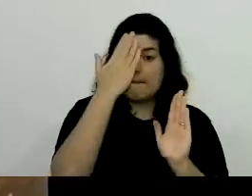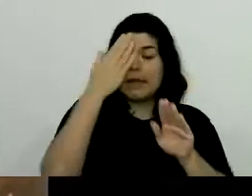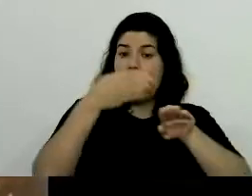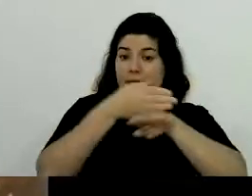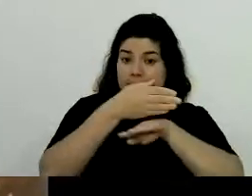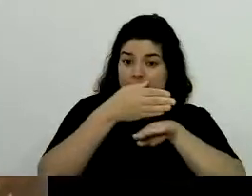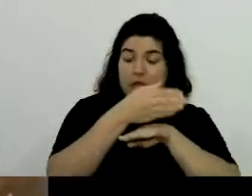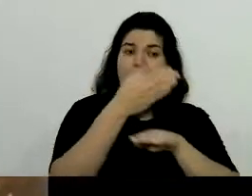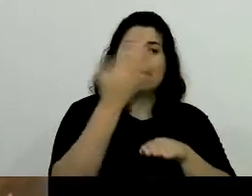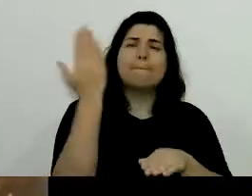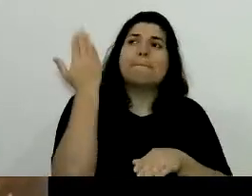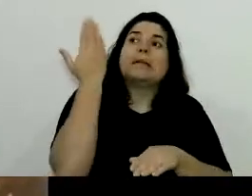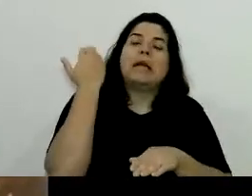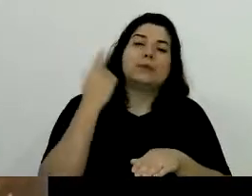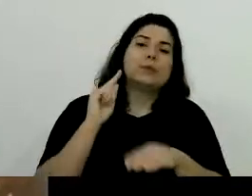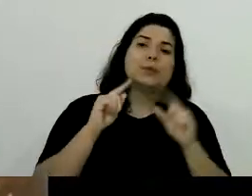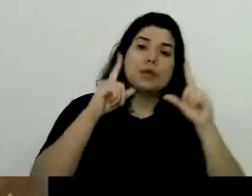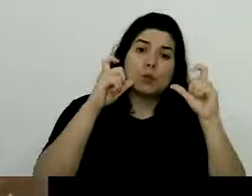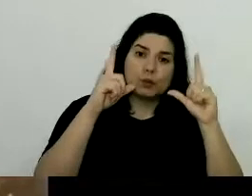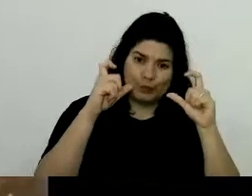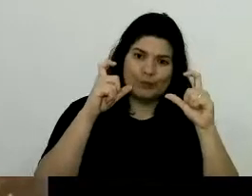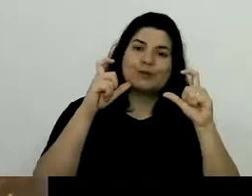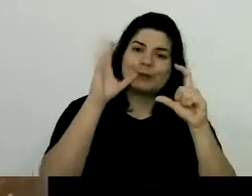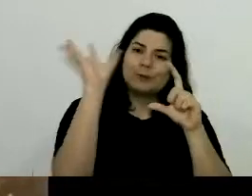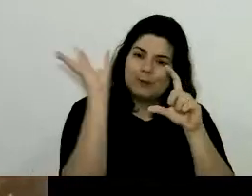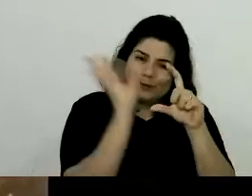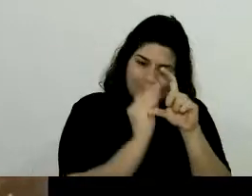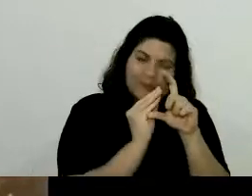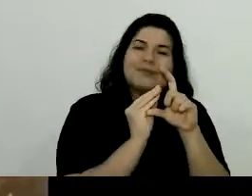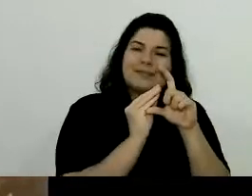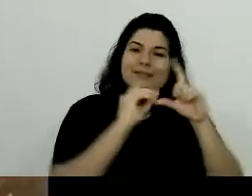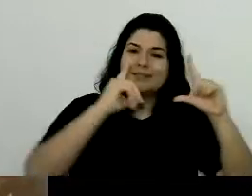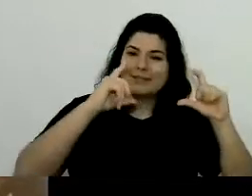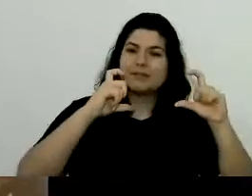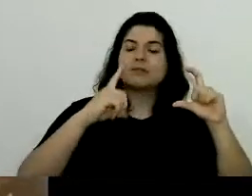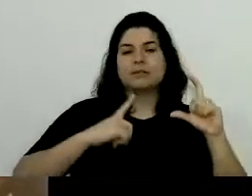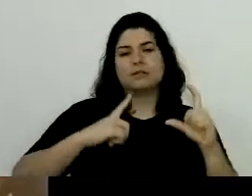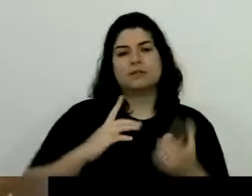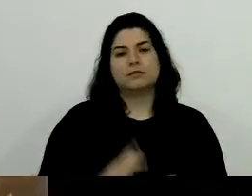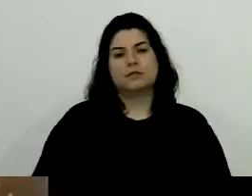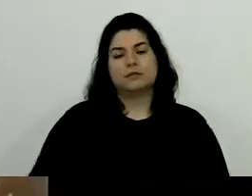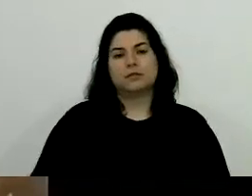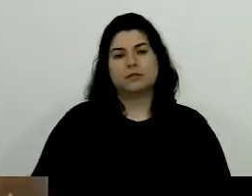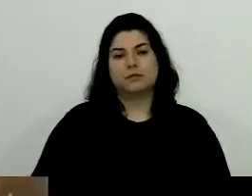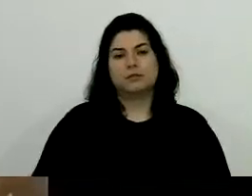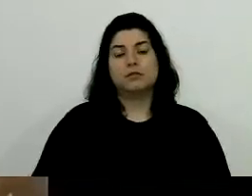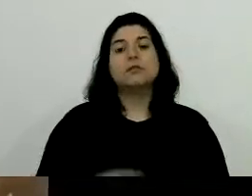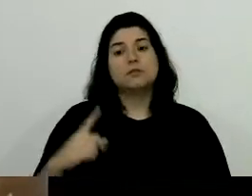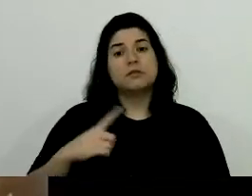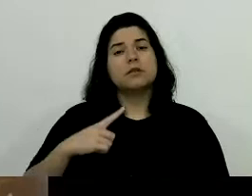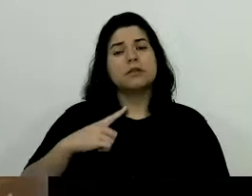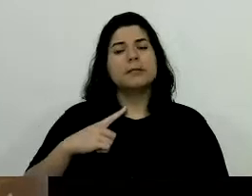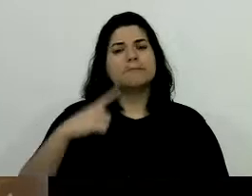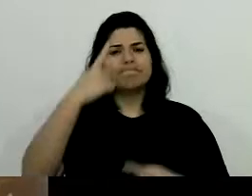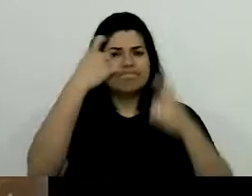desse passado que a fotografia encarnava, digamos assim, né? Então, essas eram um pouco as ideias, né, de